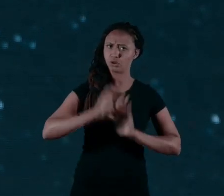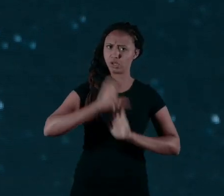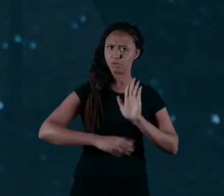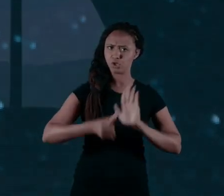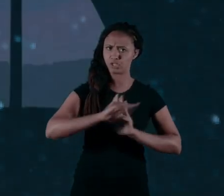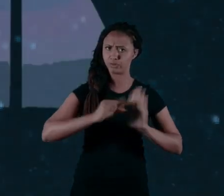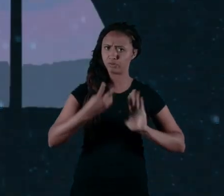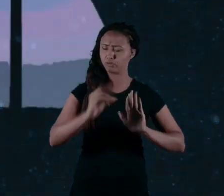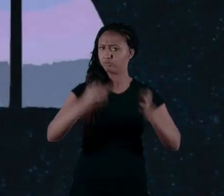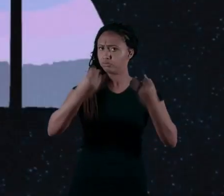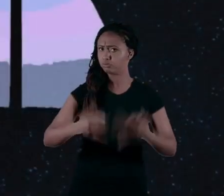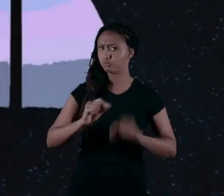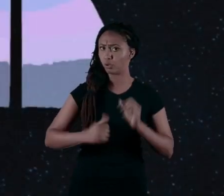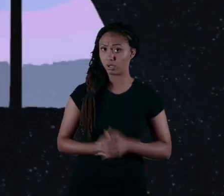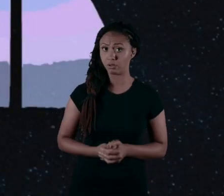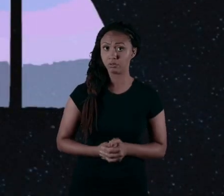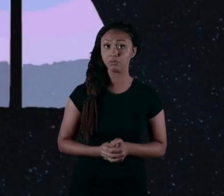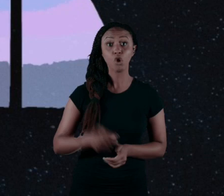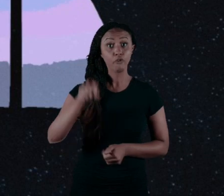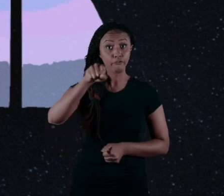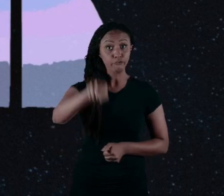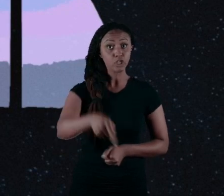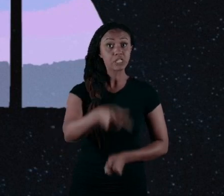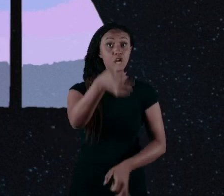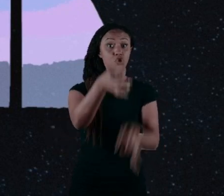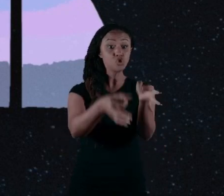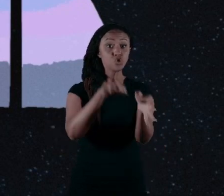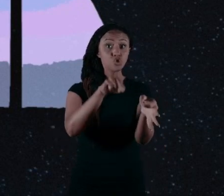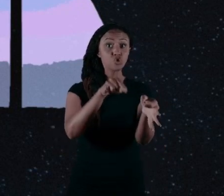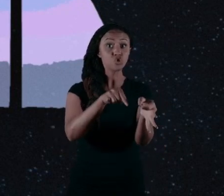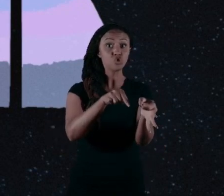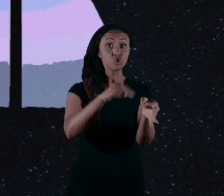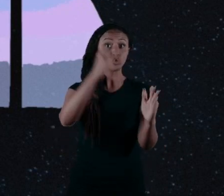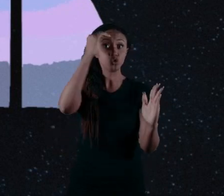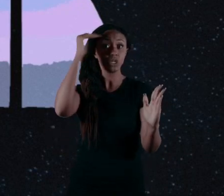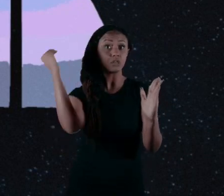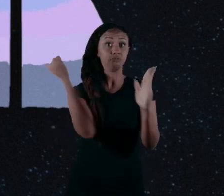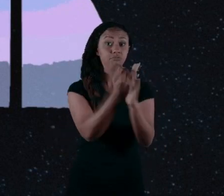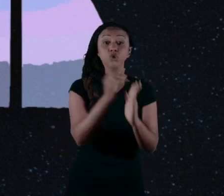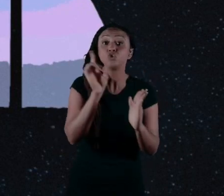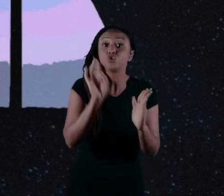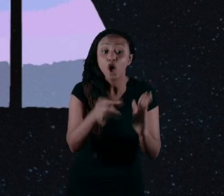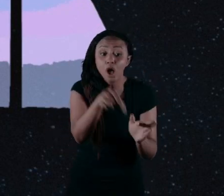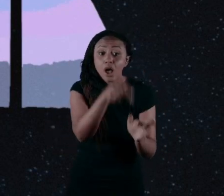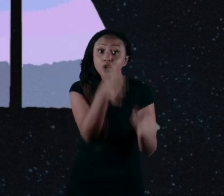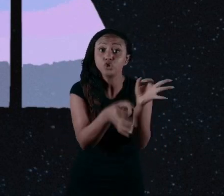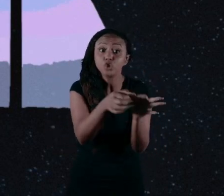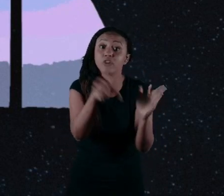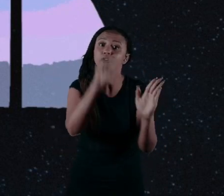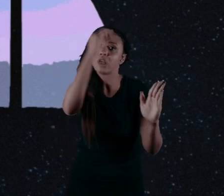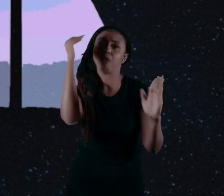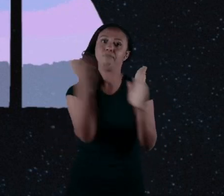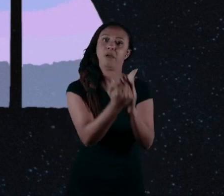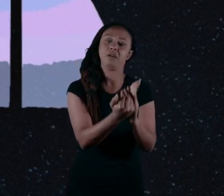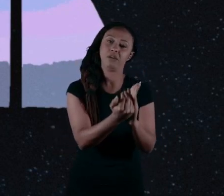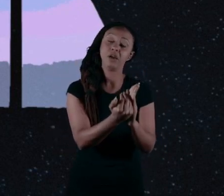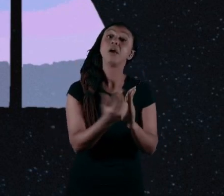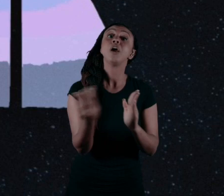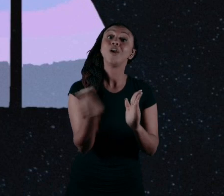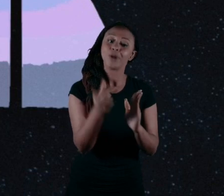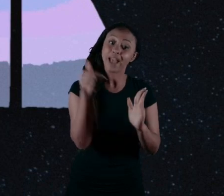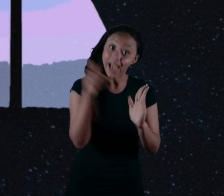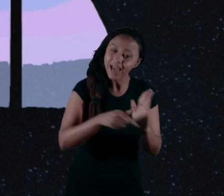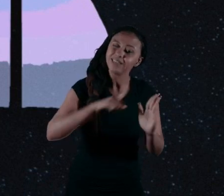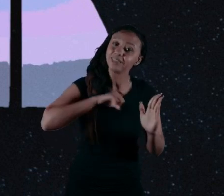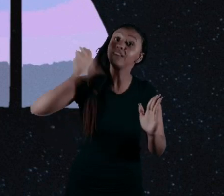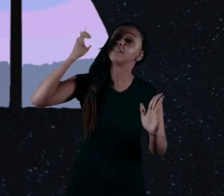a justiça seguirás, somente a justiça. Diga somente a justiça. Porque olha a promessa de Deus aí: